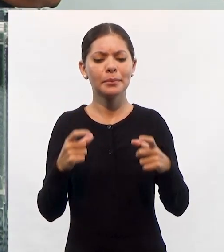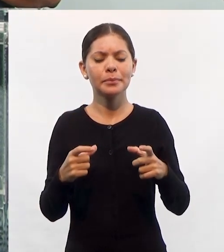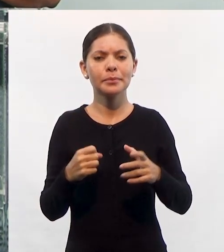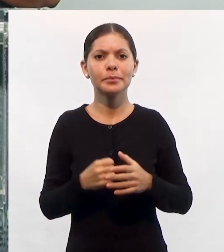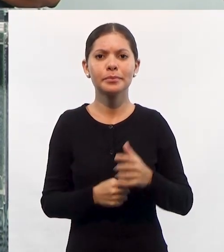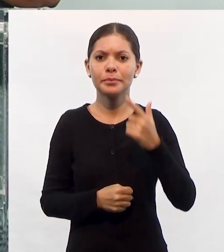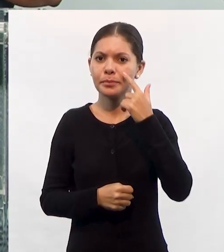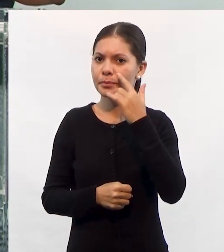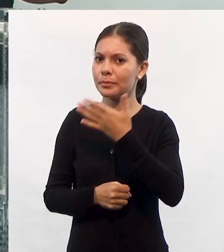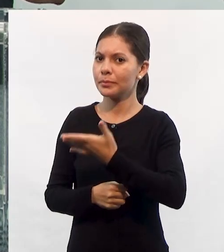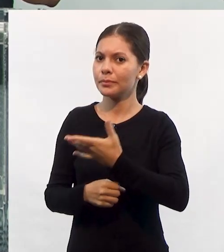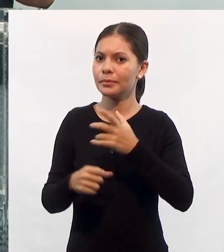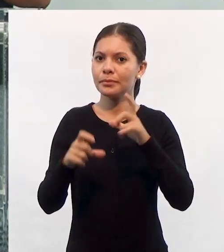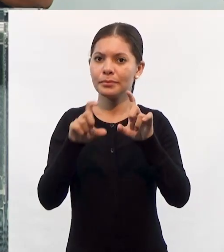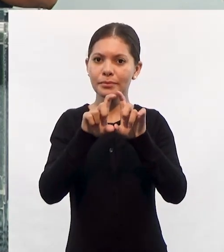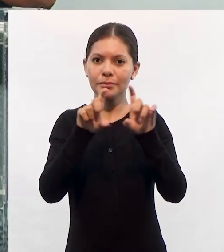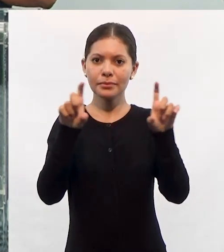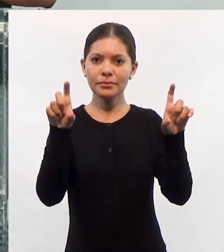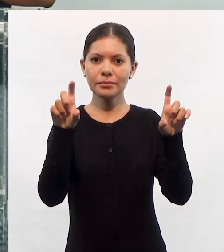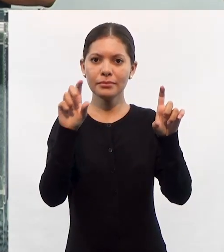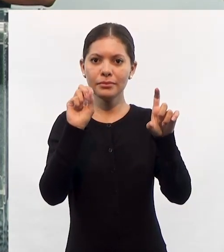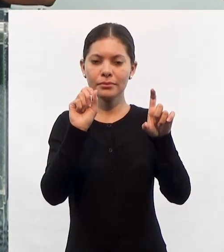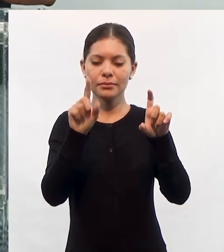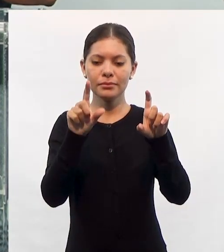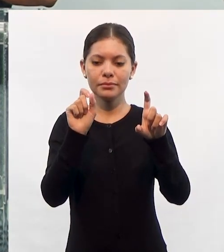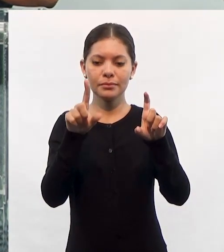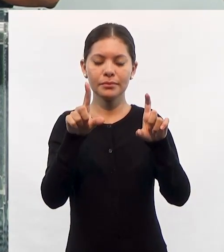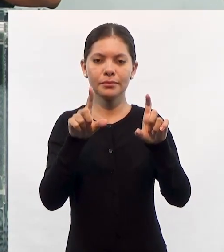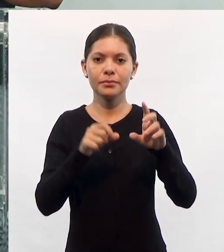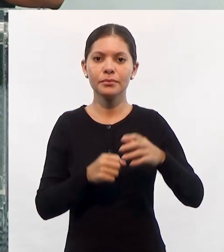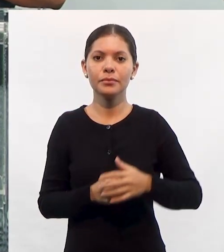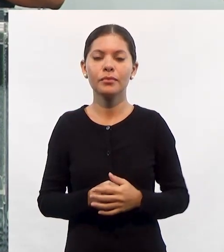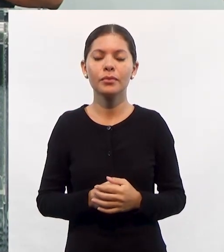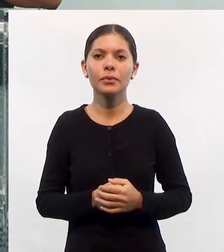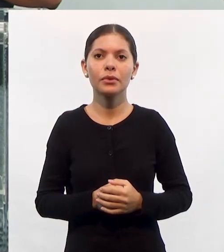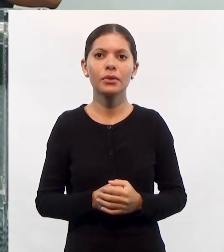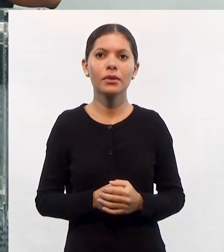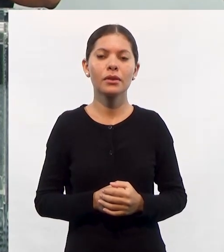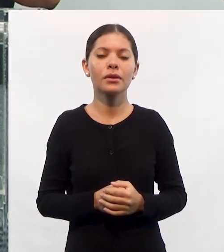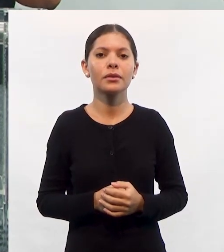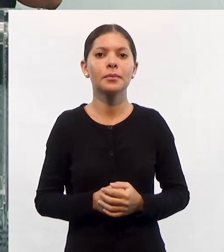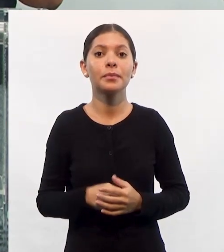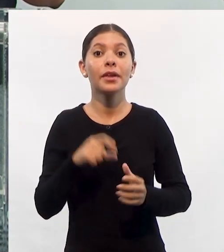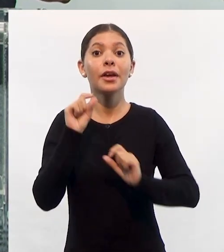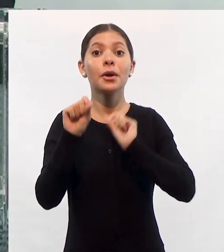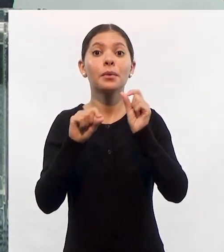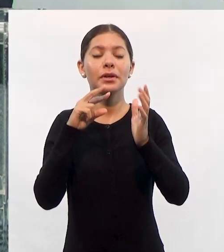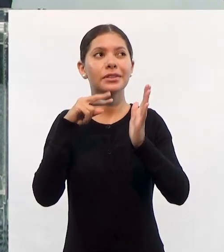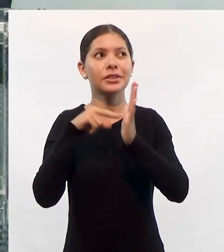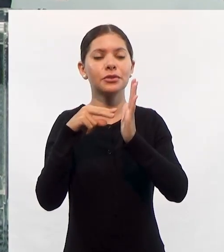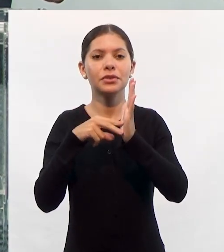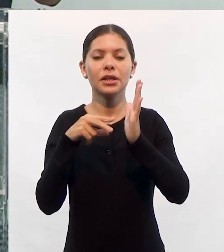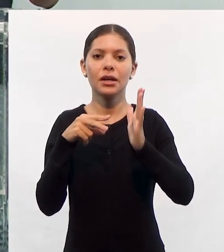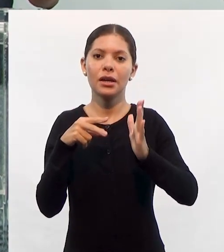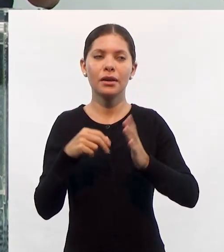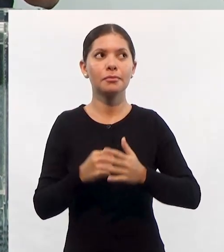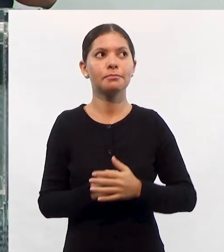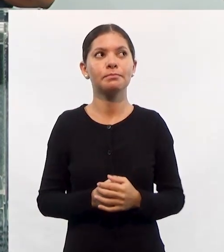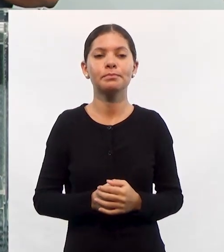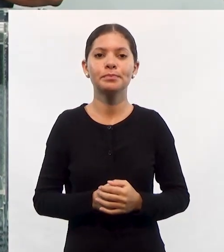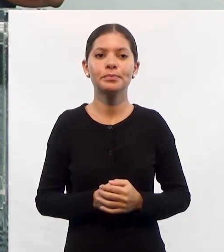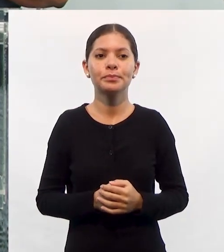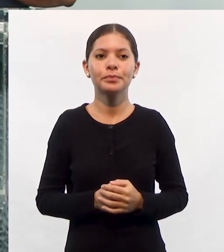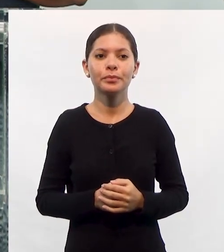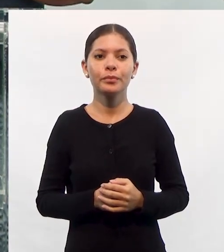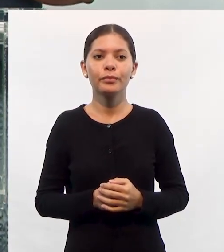posicional. Esse layout posicional, ele é aquele layout onde nós temos equipamentos que não